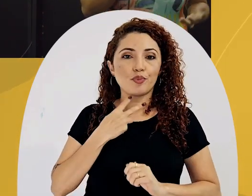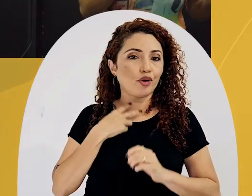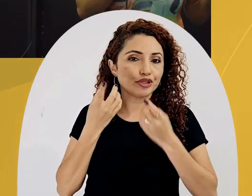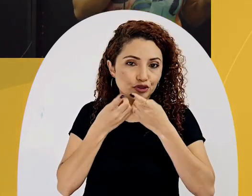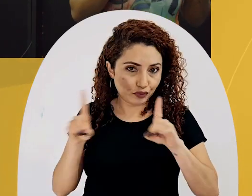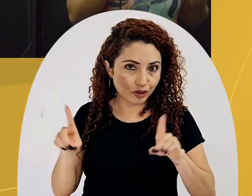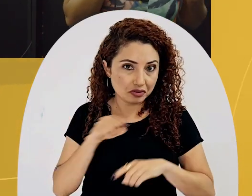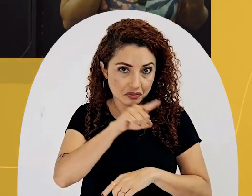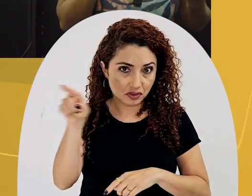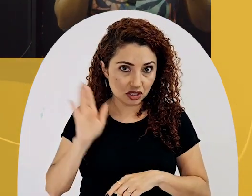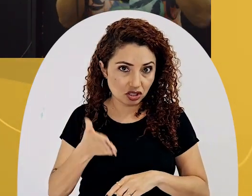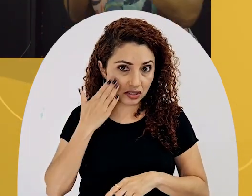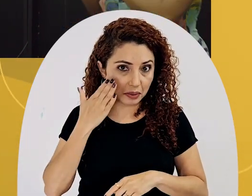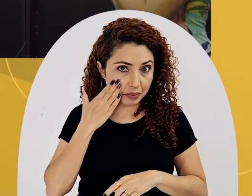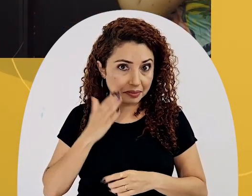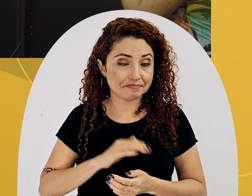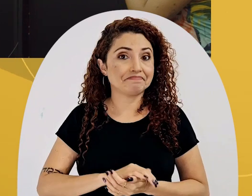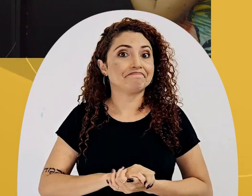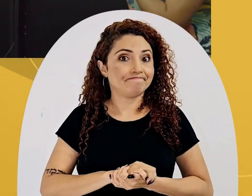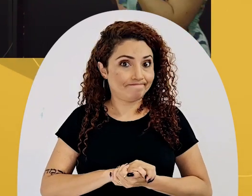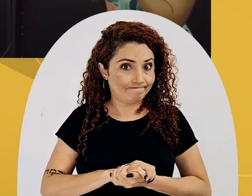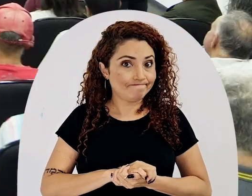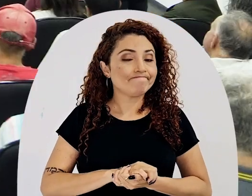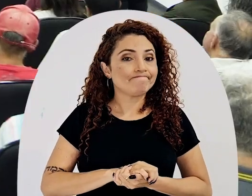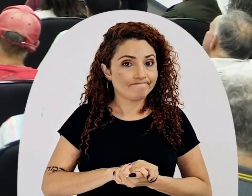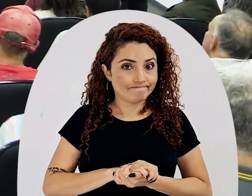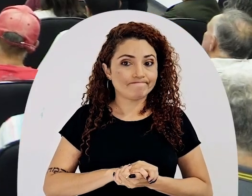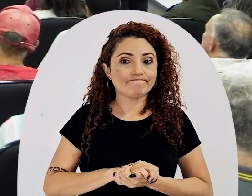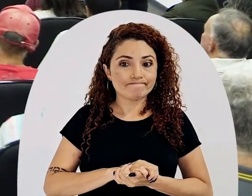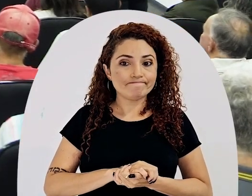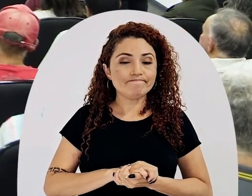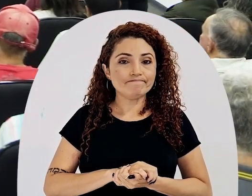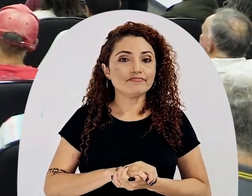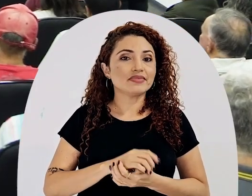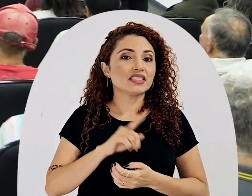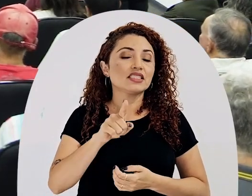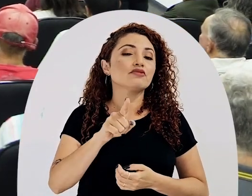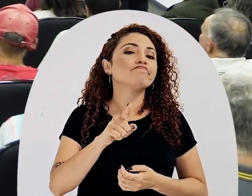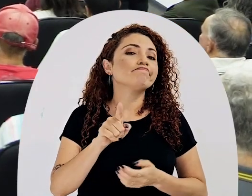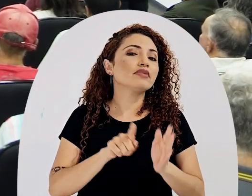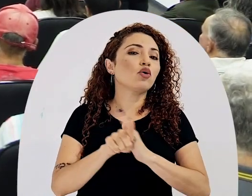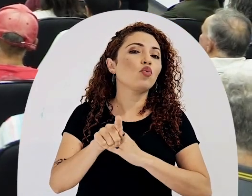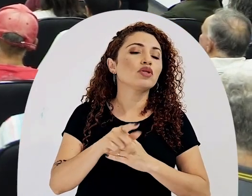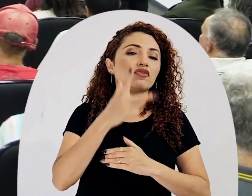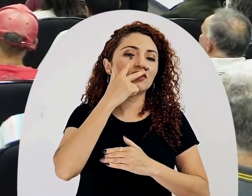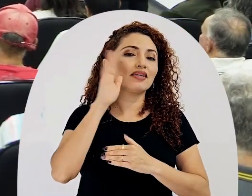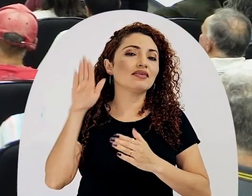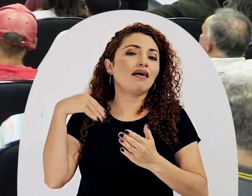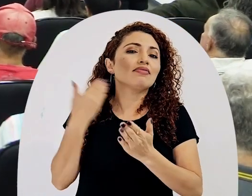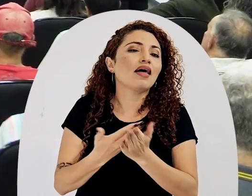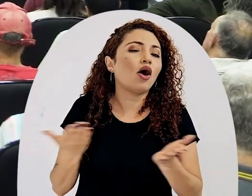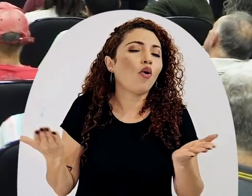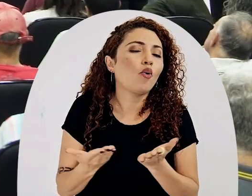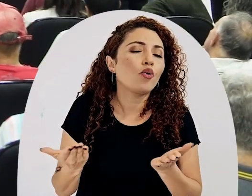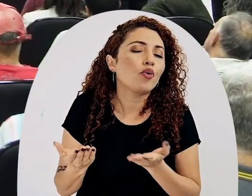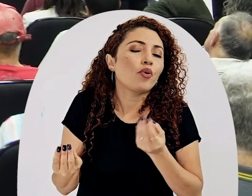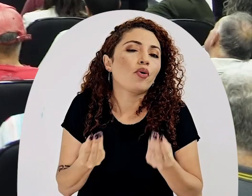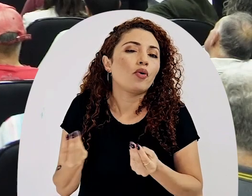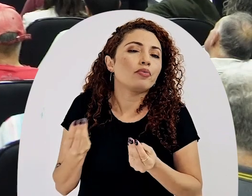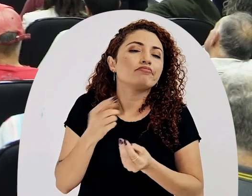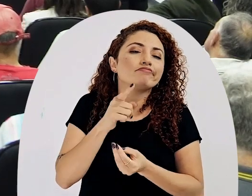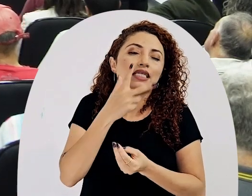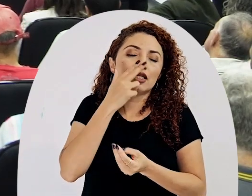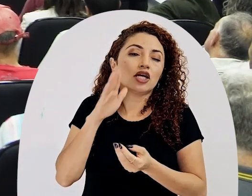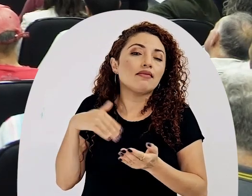E o quanto que vocês acham que isso ainda reflete até hoje? Sendo que só em 1932 as mulheres